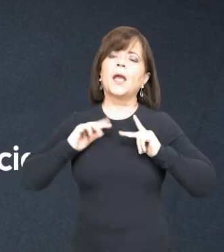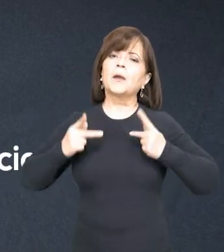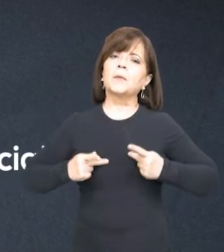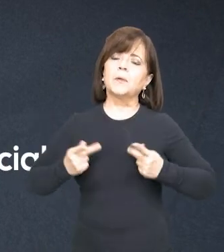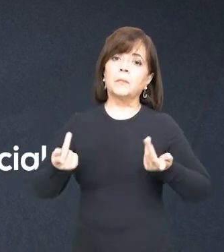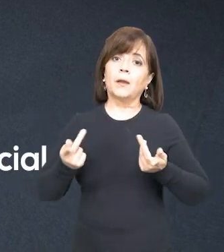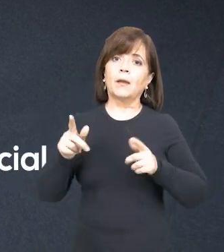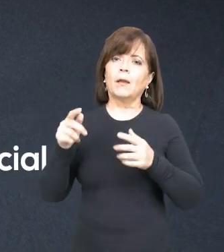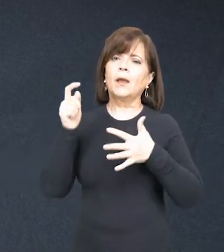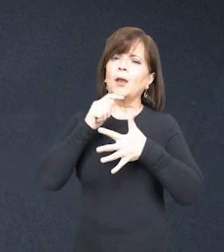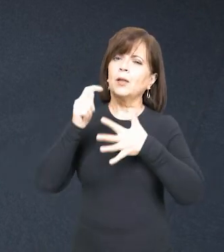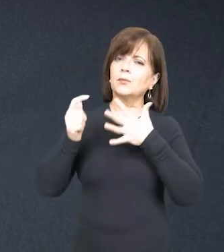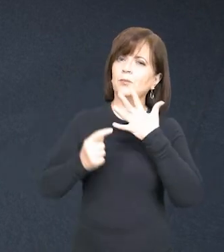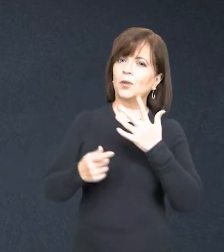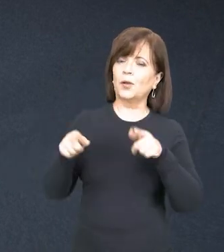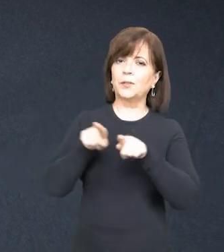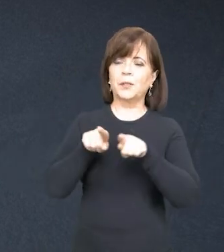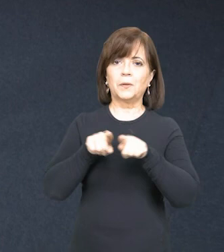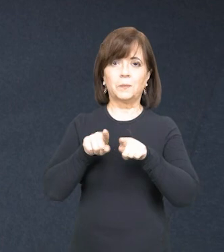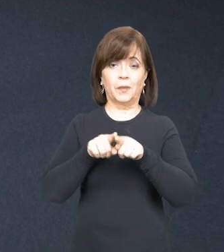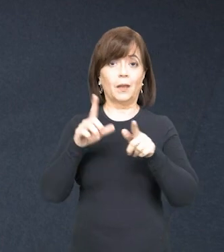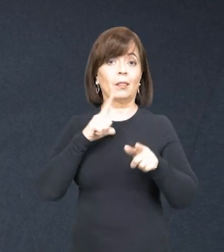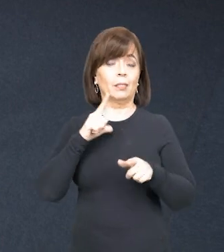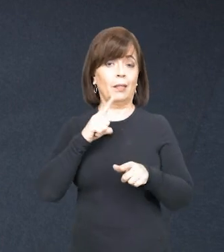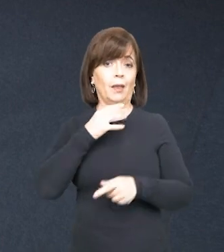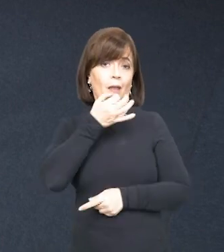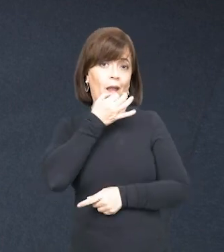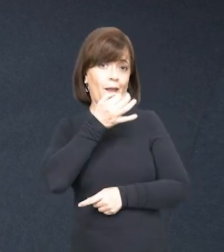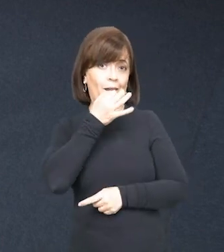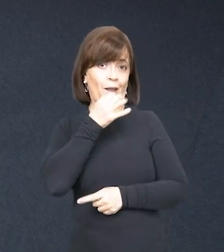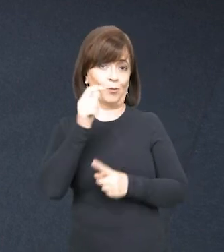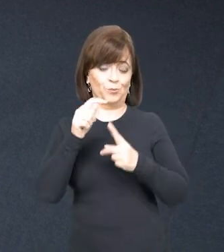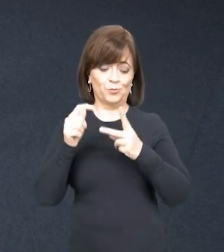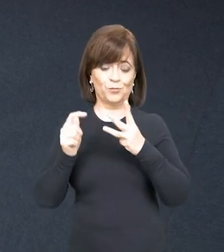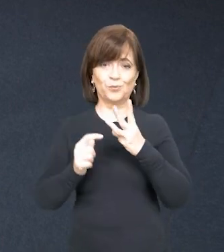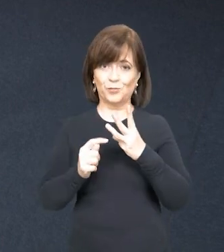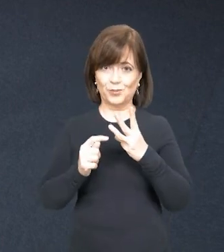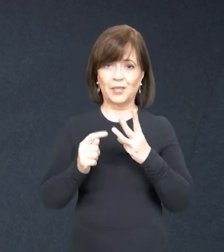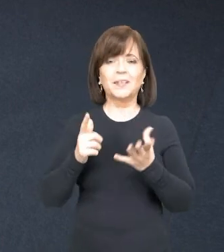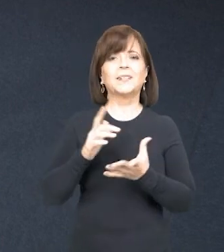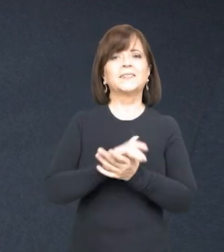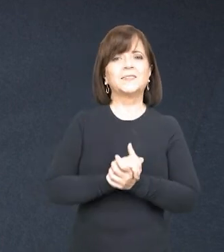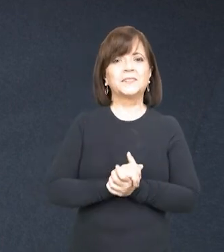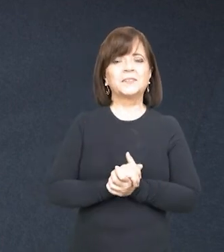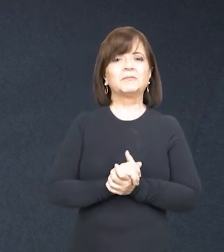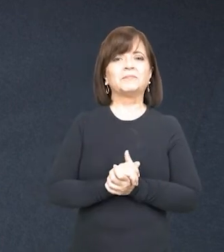redes sociais. O programa também está disponível em podcast nas plataformas Deezer,